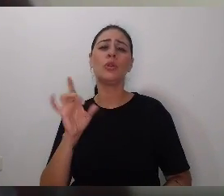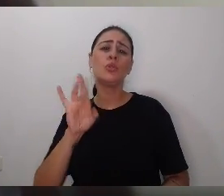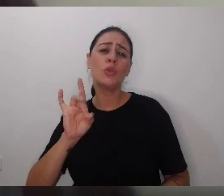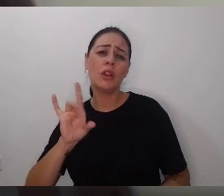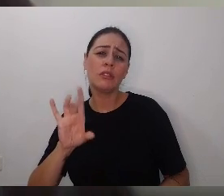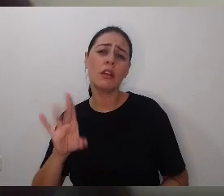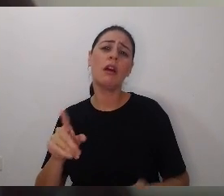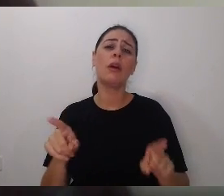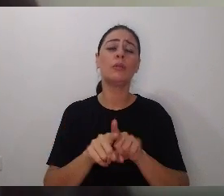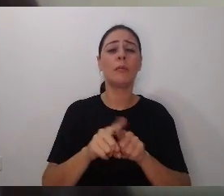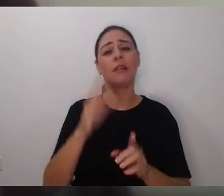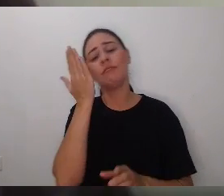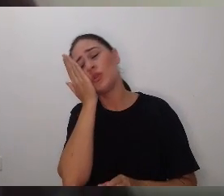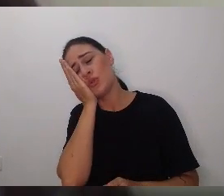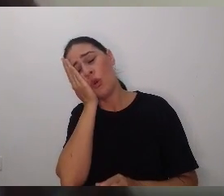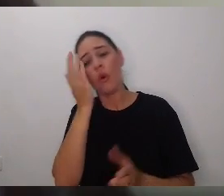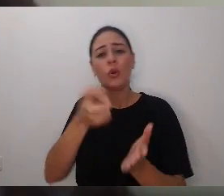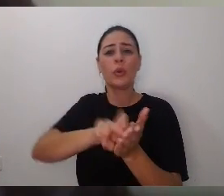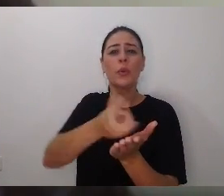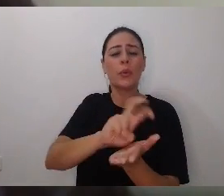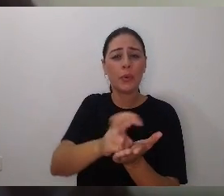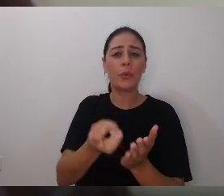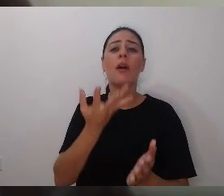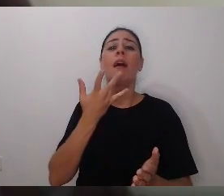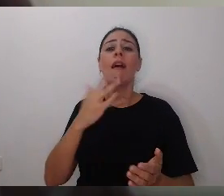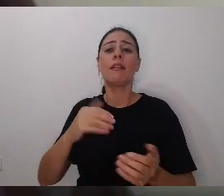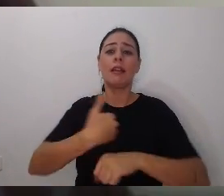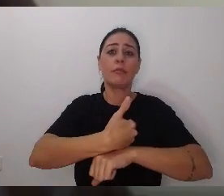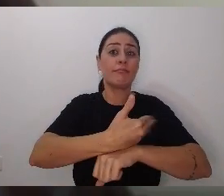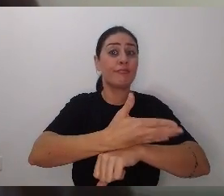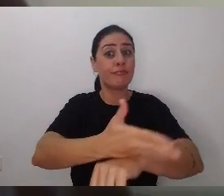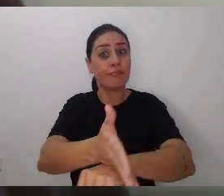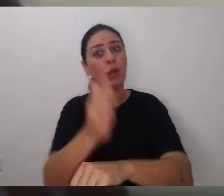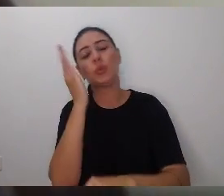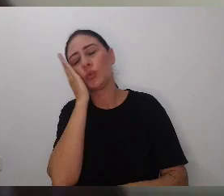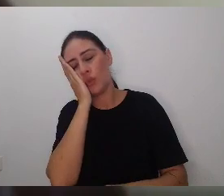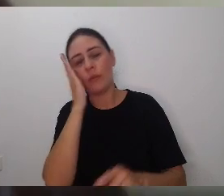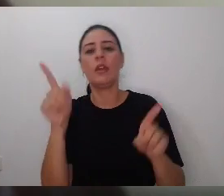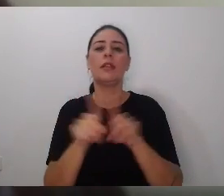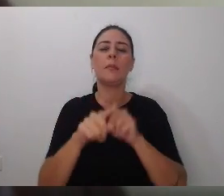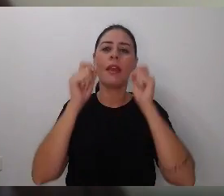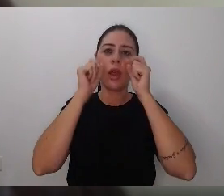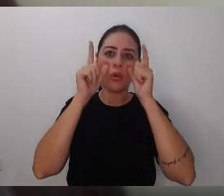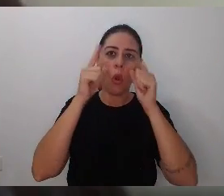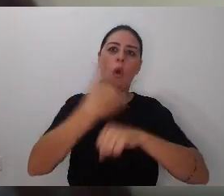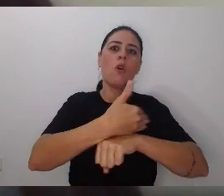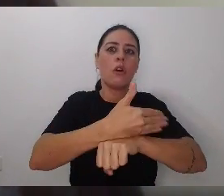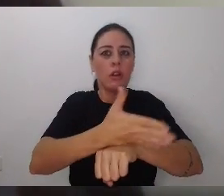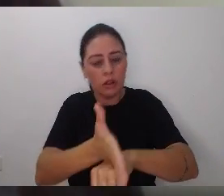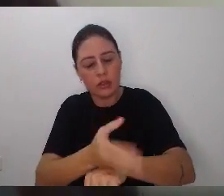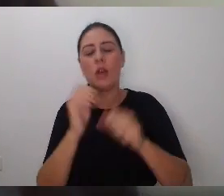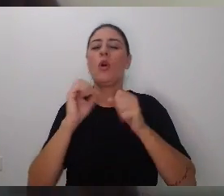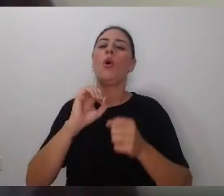solidão, as alterações de sono, de alimentação. Tem crianças que estão indo dormir muito mais tarde do que o horário que iam antes,